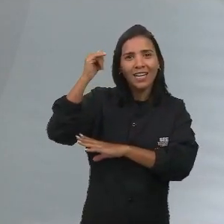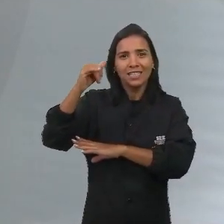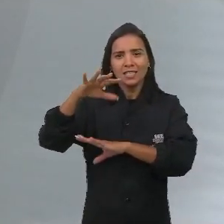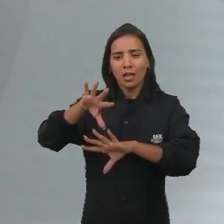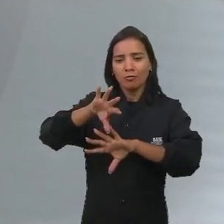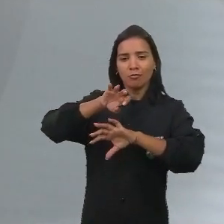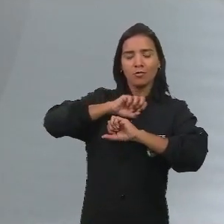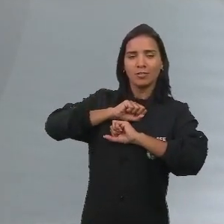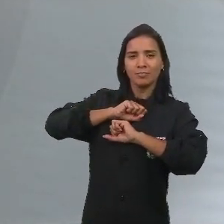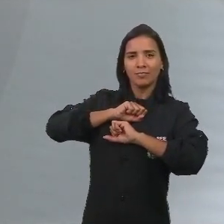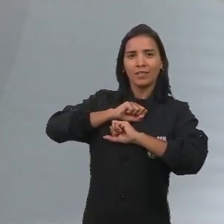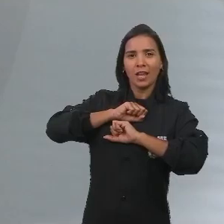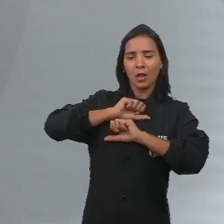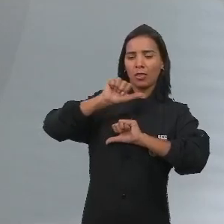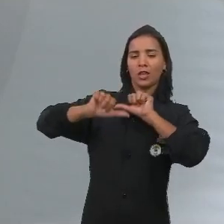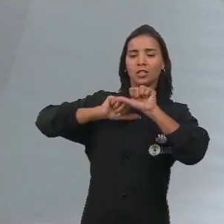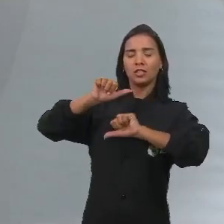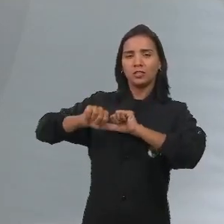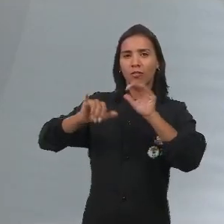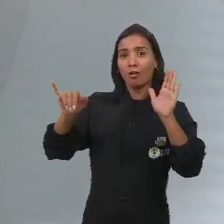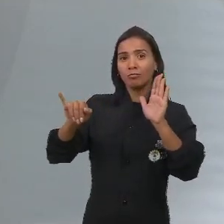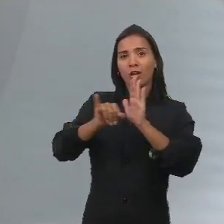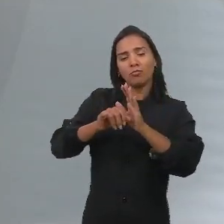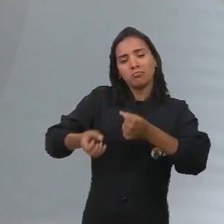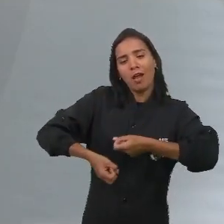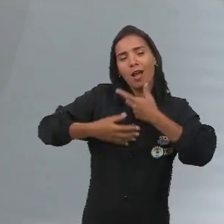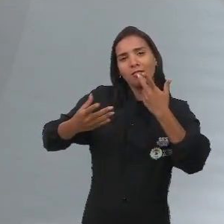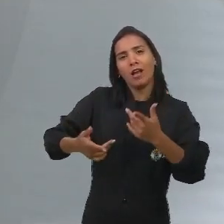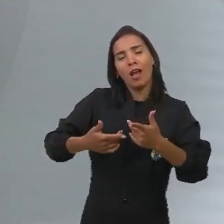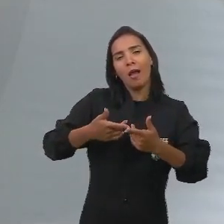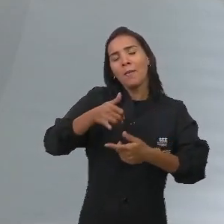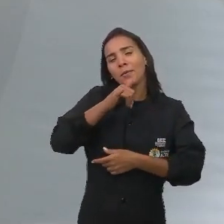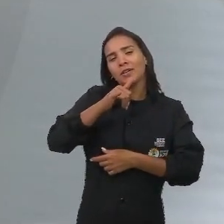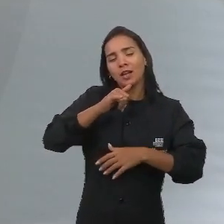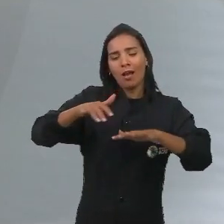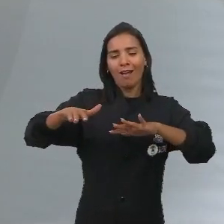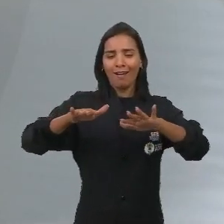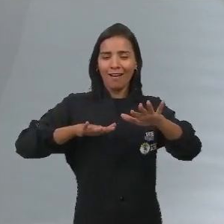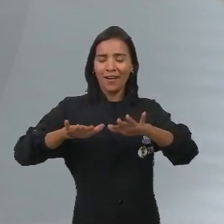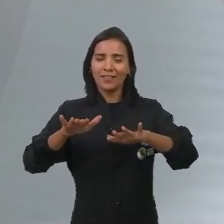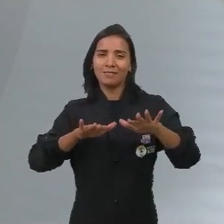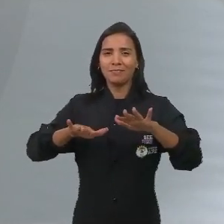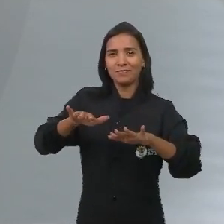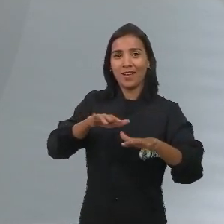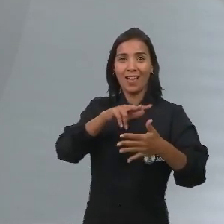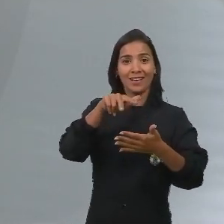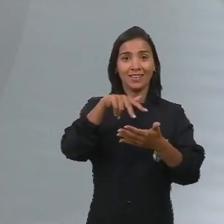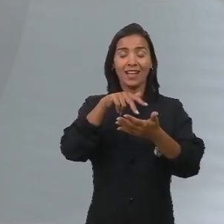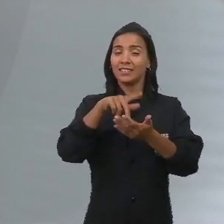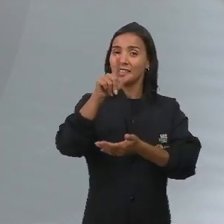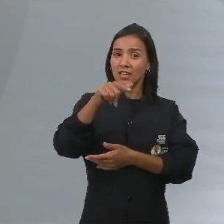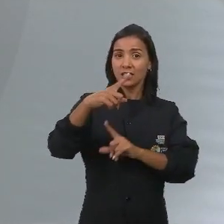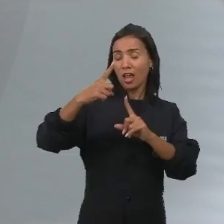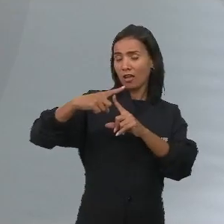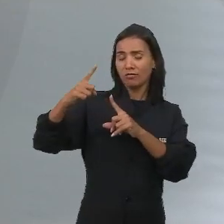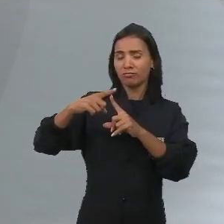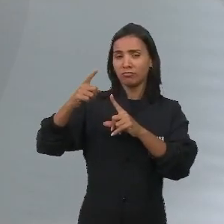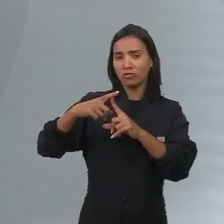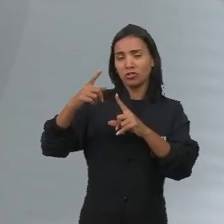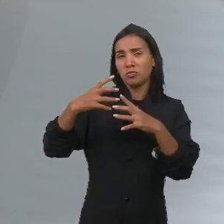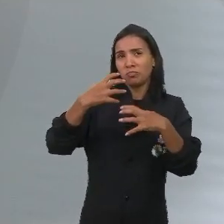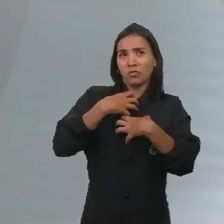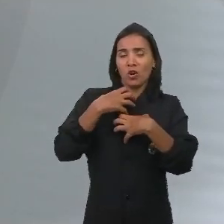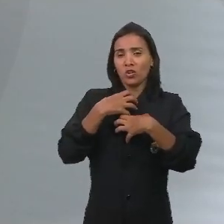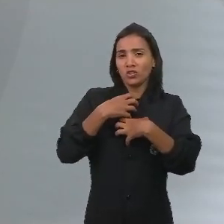manifestar apenas por meio de movimentos só por meio de movimentos então toda essa conceituação todo esse